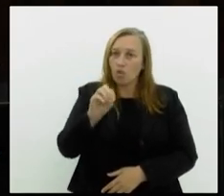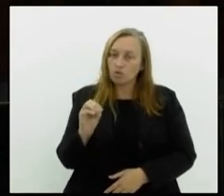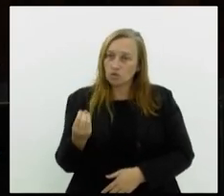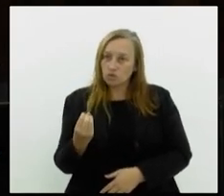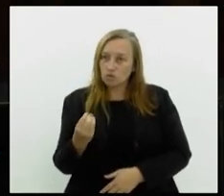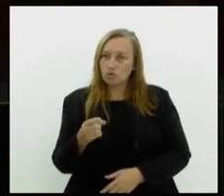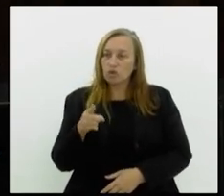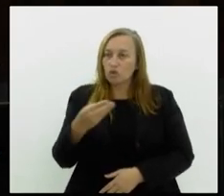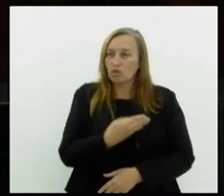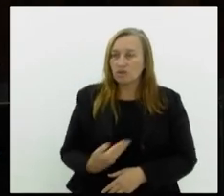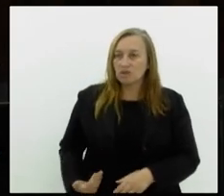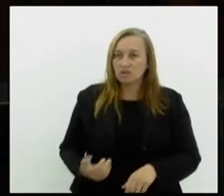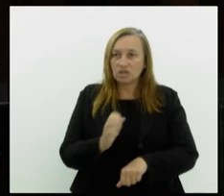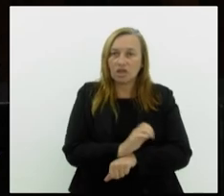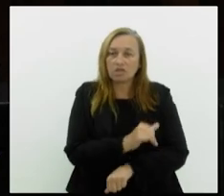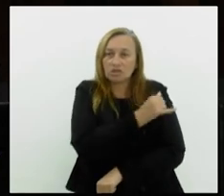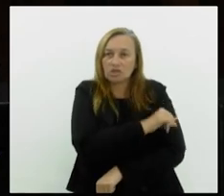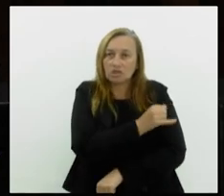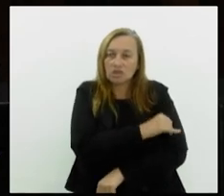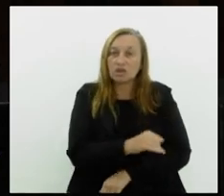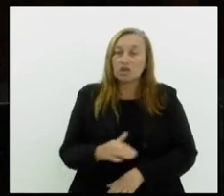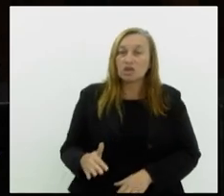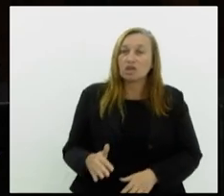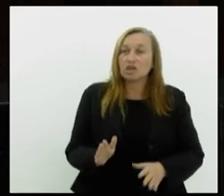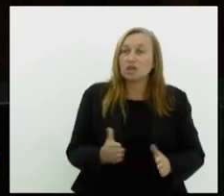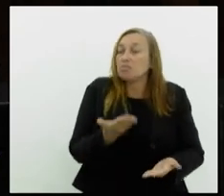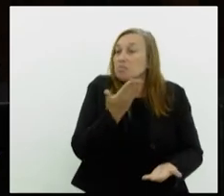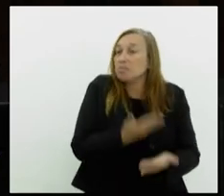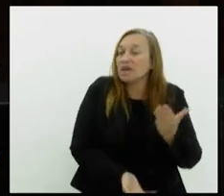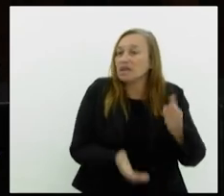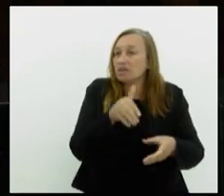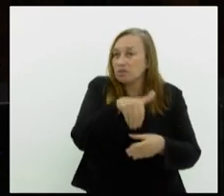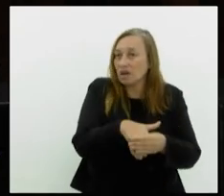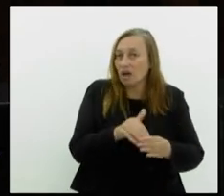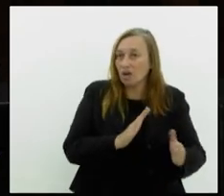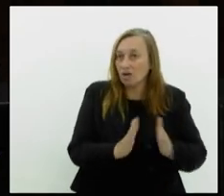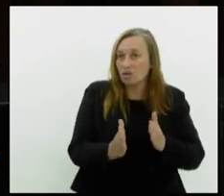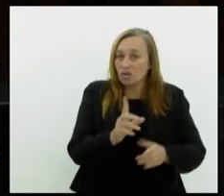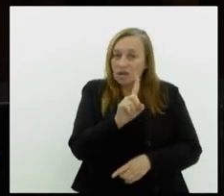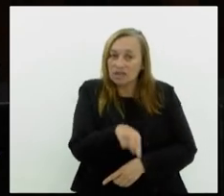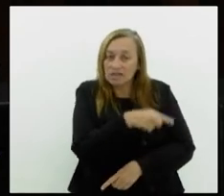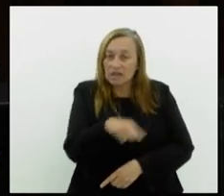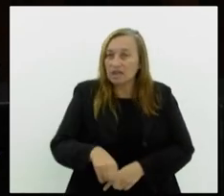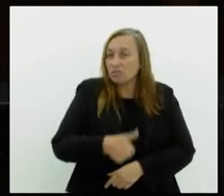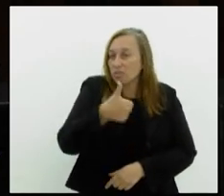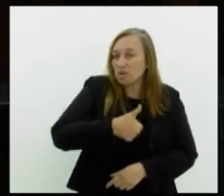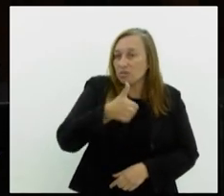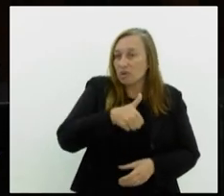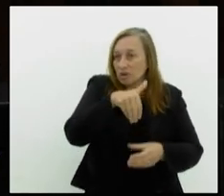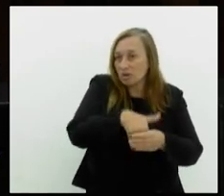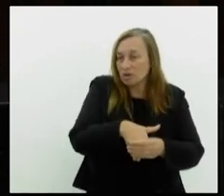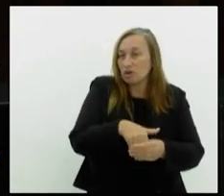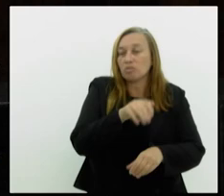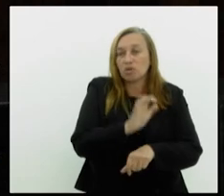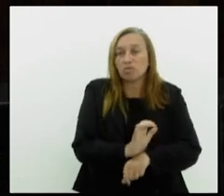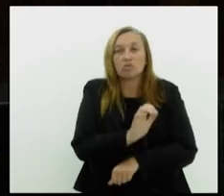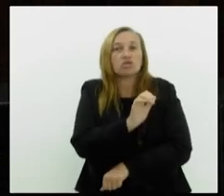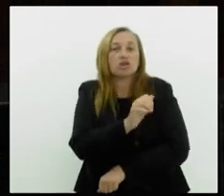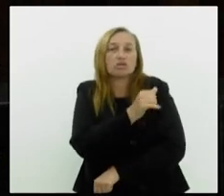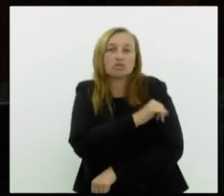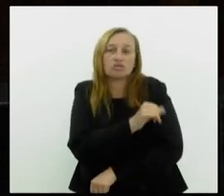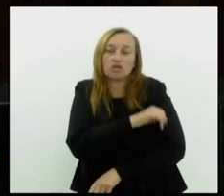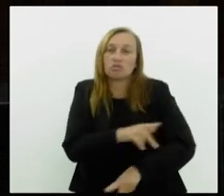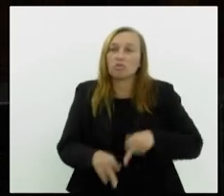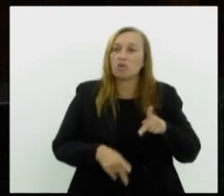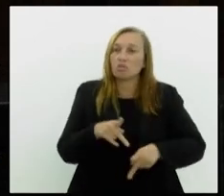Janeiro, levou uma surra nas urnas, foi rejeitado em primeiro turno pela população do estado do Rio de